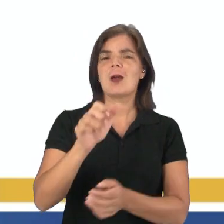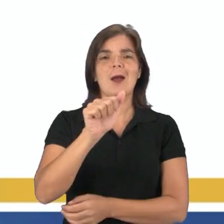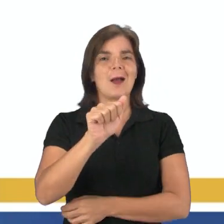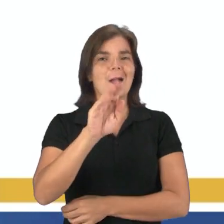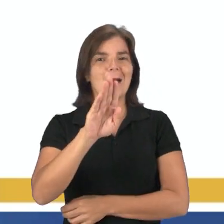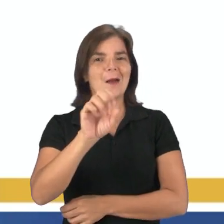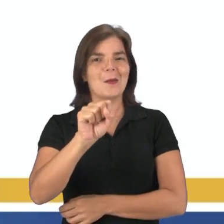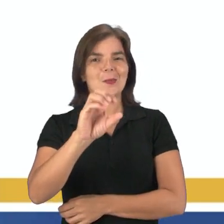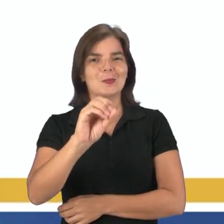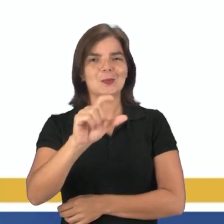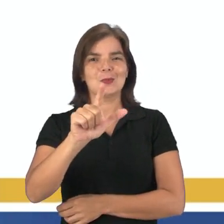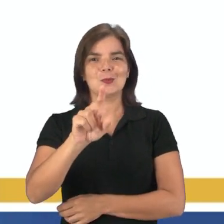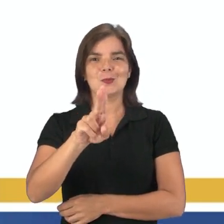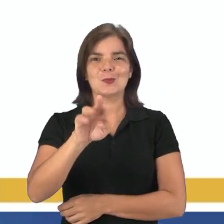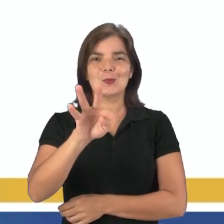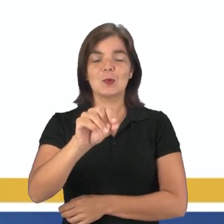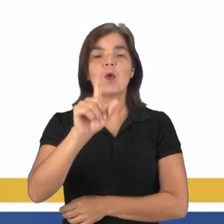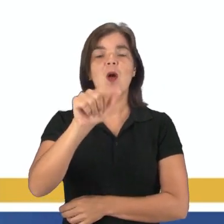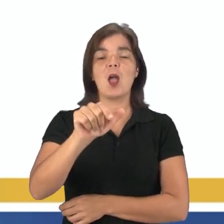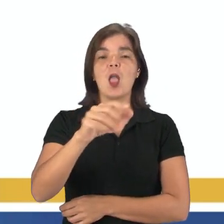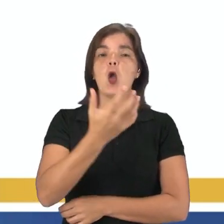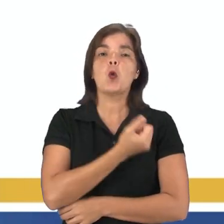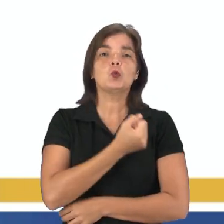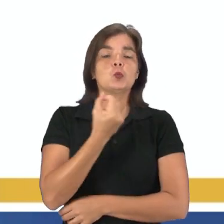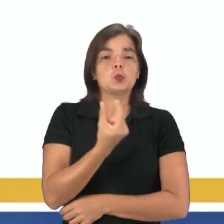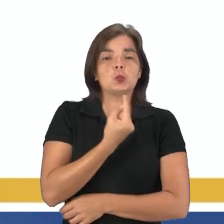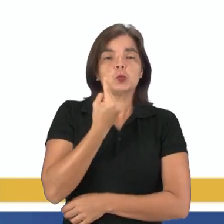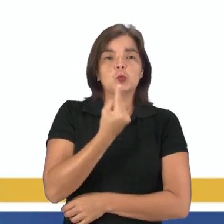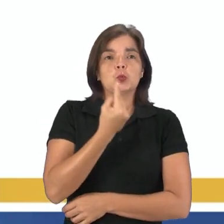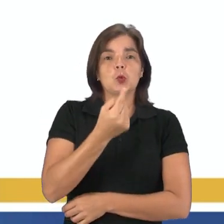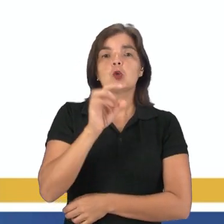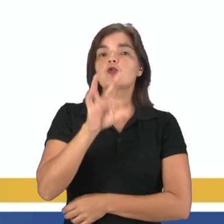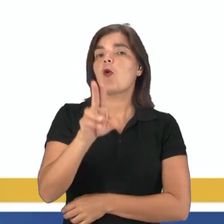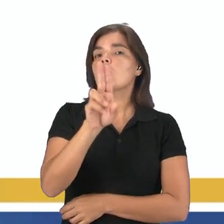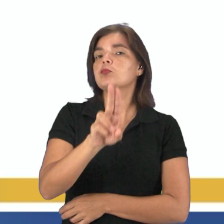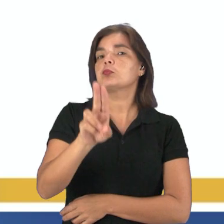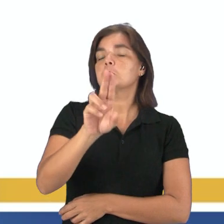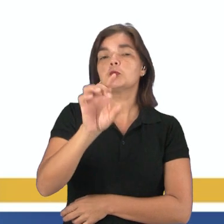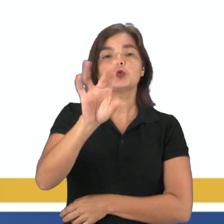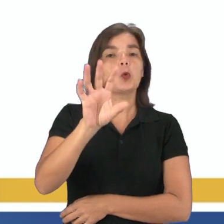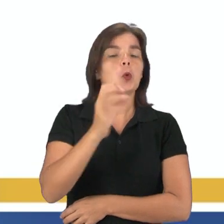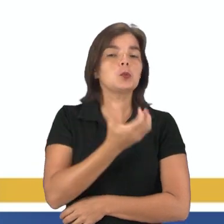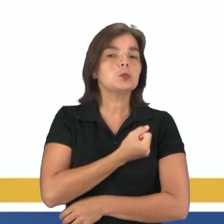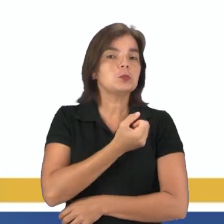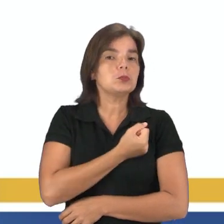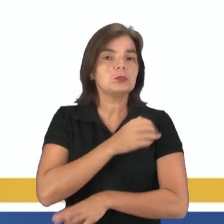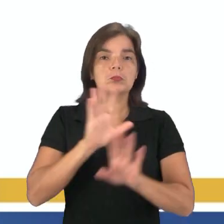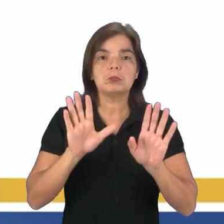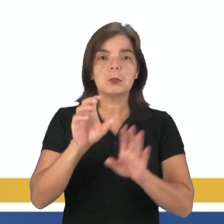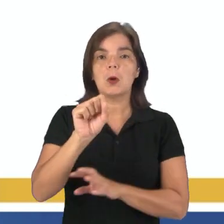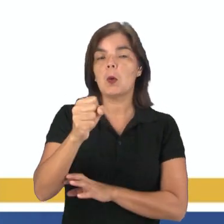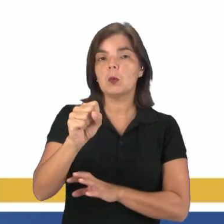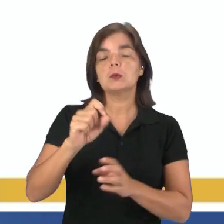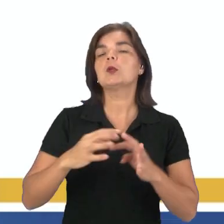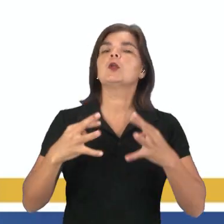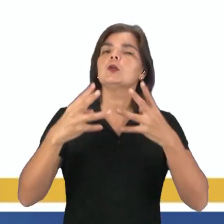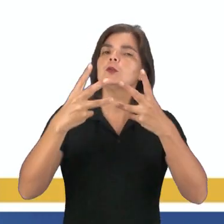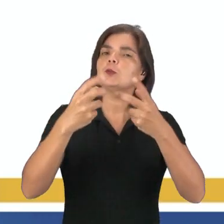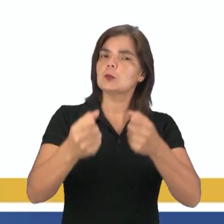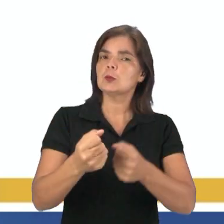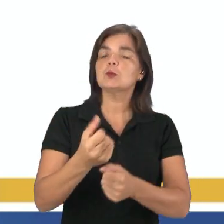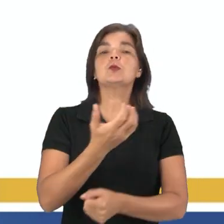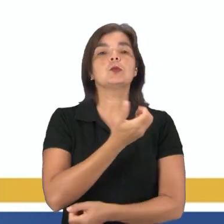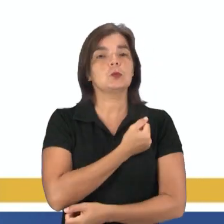valor absoluto é um valor isolado, quando eu estou apenas utilizando o algarismo, que ele é 8. Todos